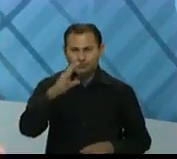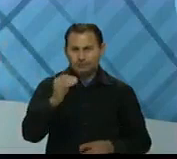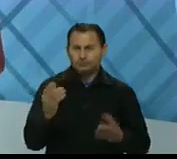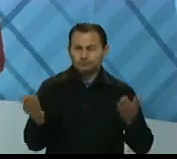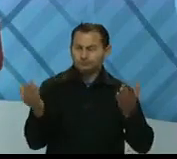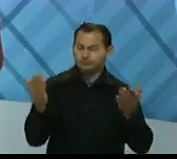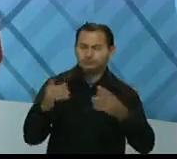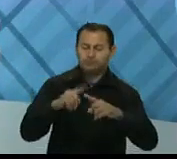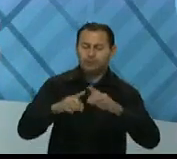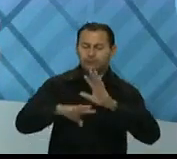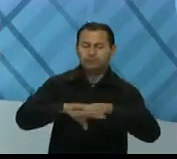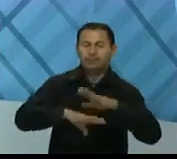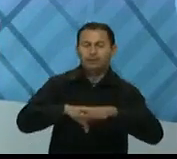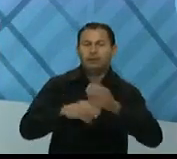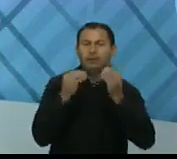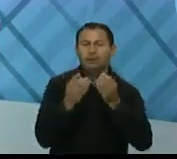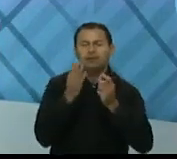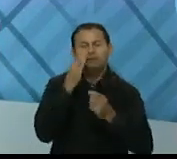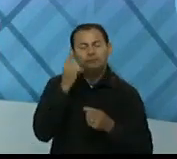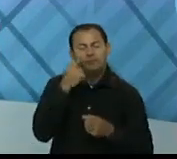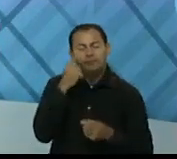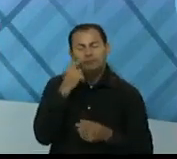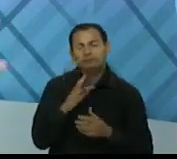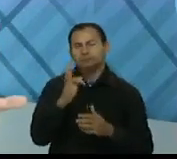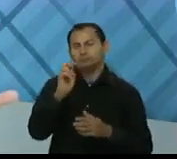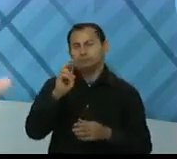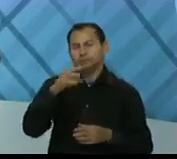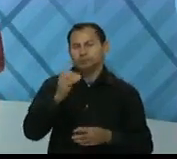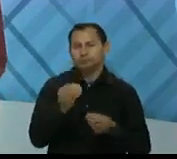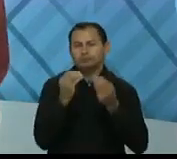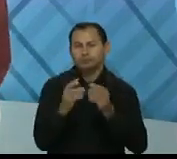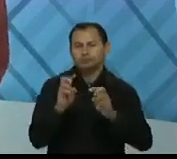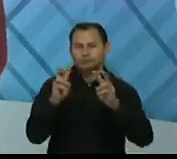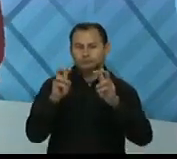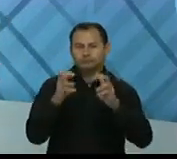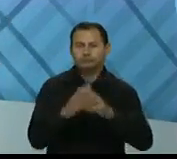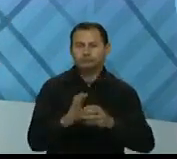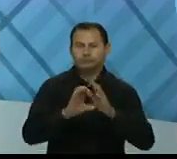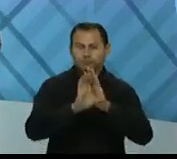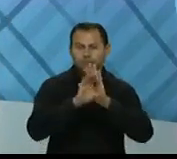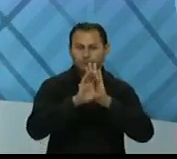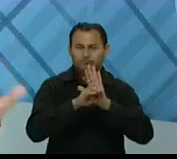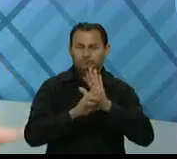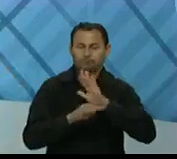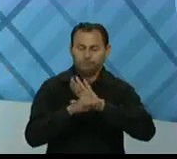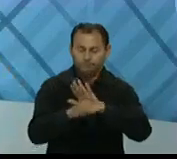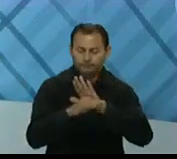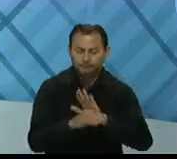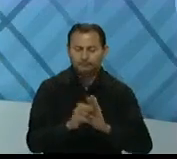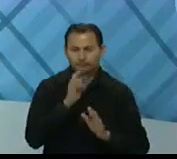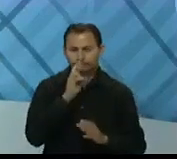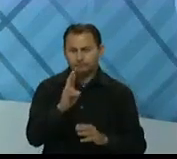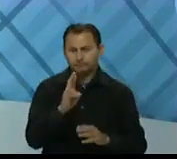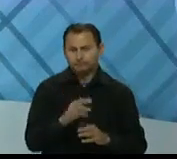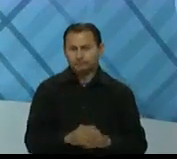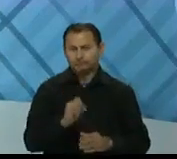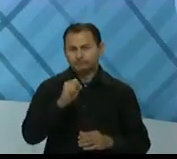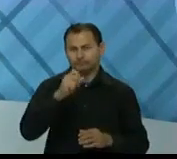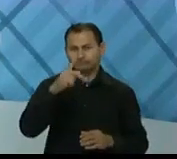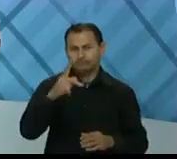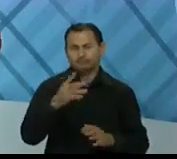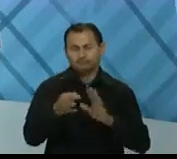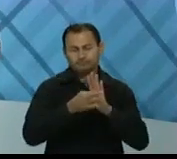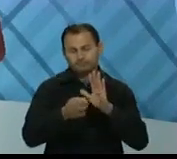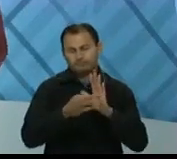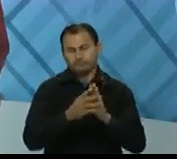mas matematicamente, como a gente pode identificar uma função? Como esse assunto, esse conceito vai nos ajudar a resolver a situação